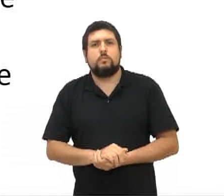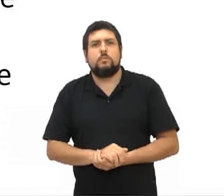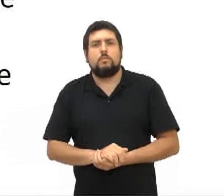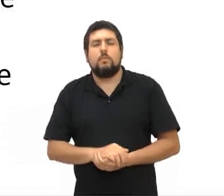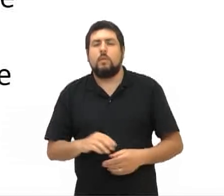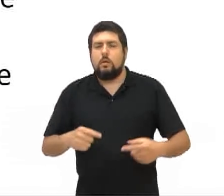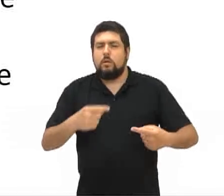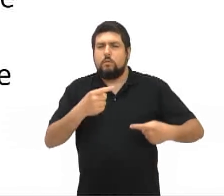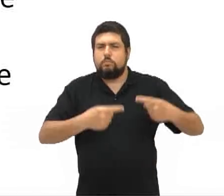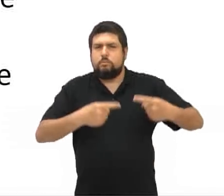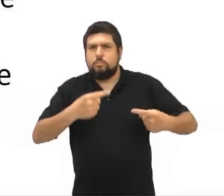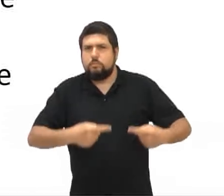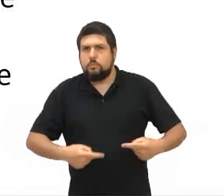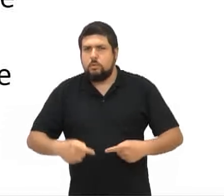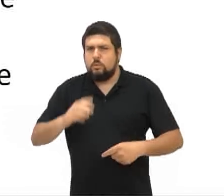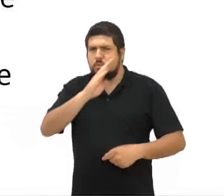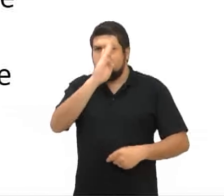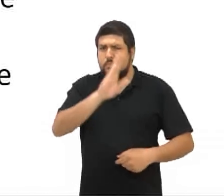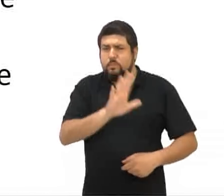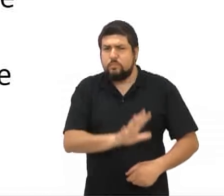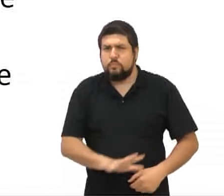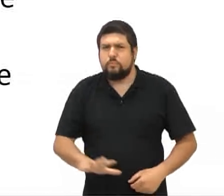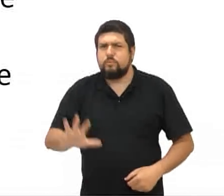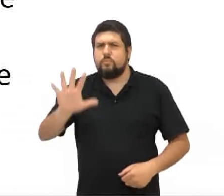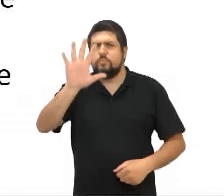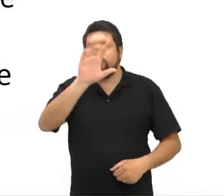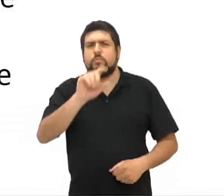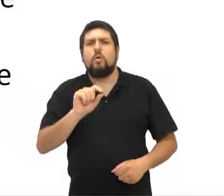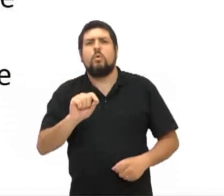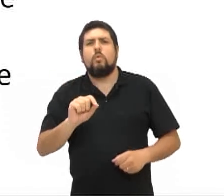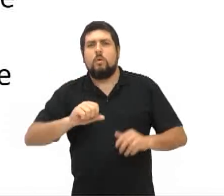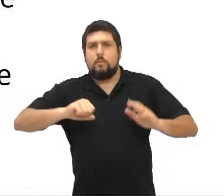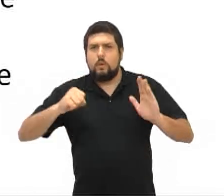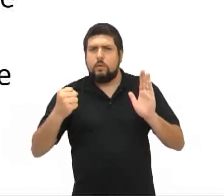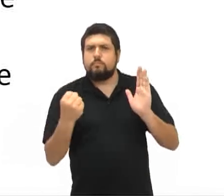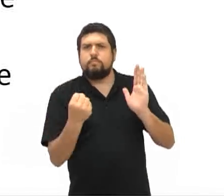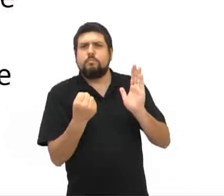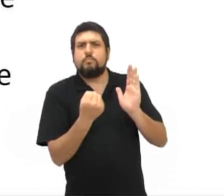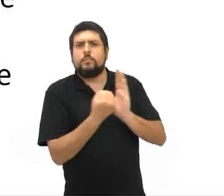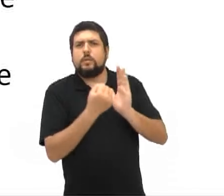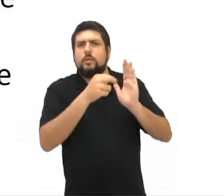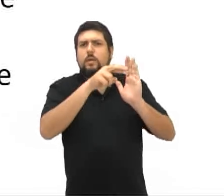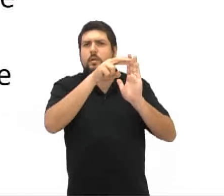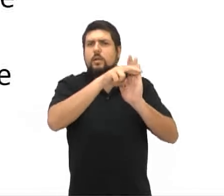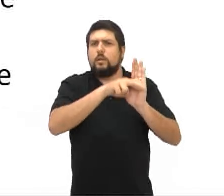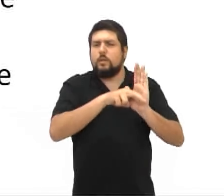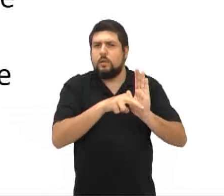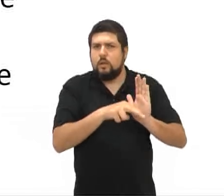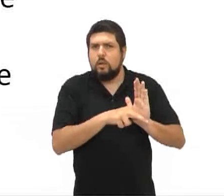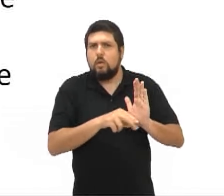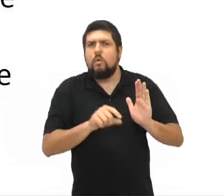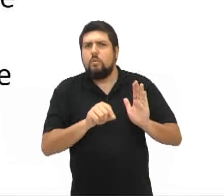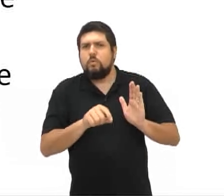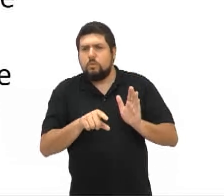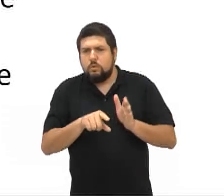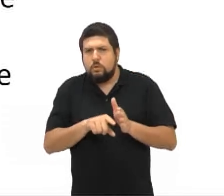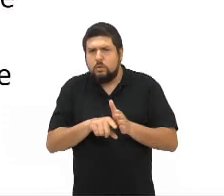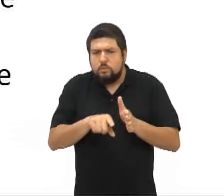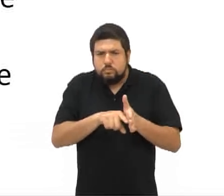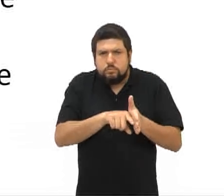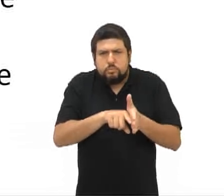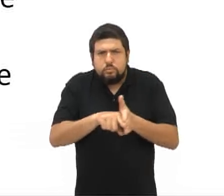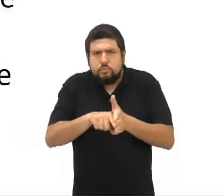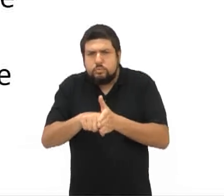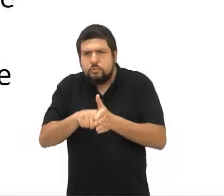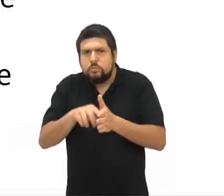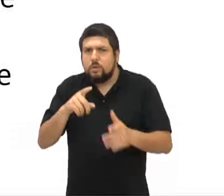o assunto, em que se impôs um novo marco regulatório para a avaliação de risco de alguns agrotóxicos,